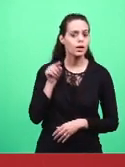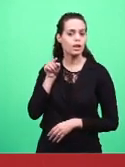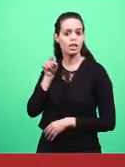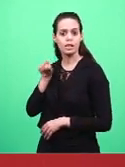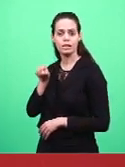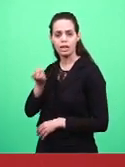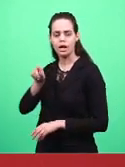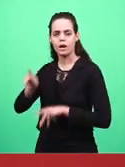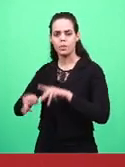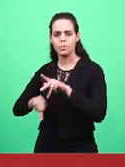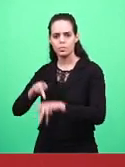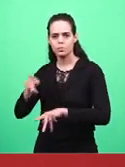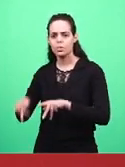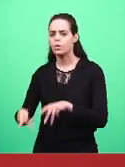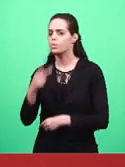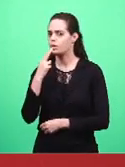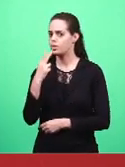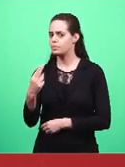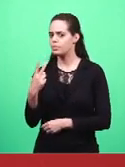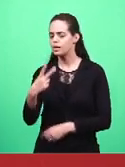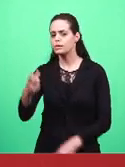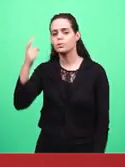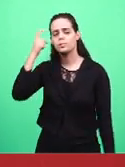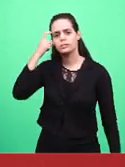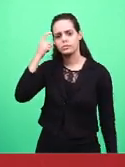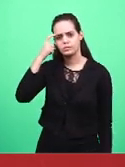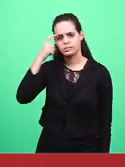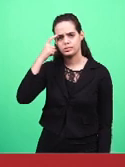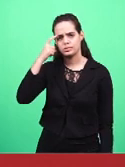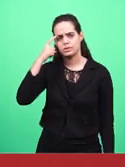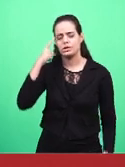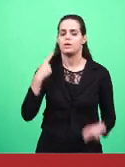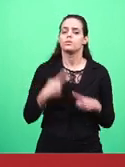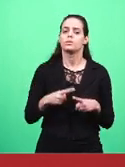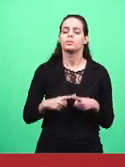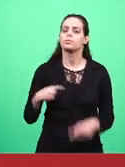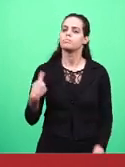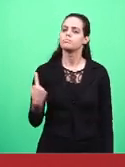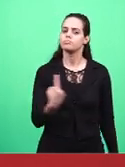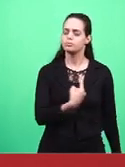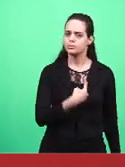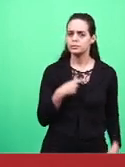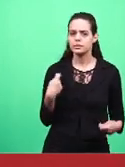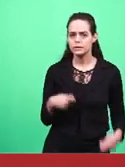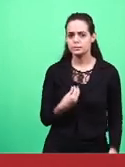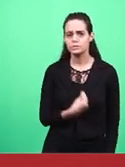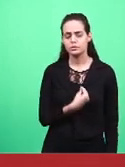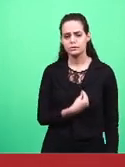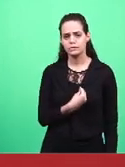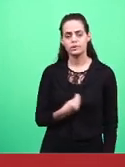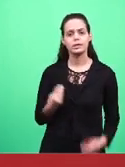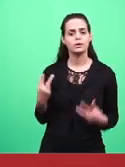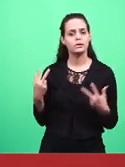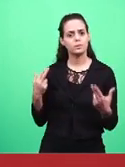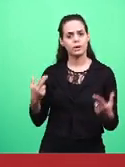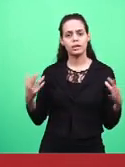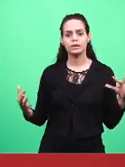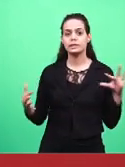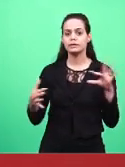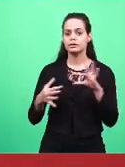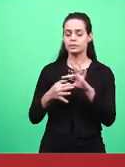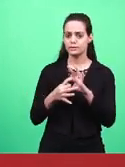hebraico, entendeu? Porque eles querem que o povo